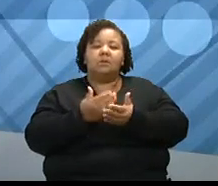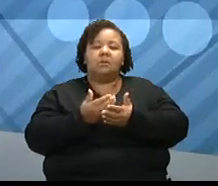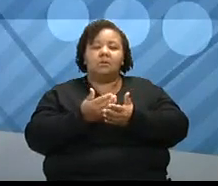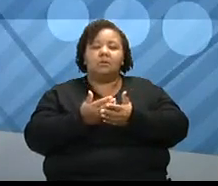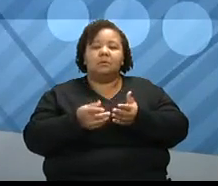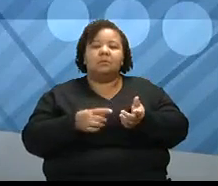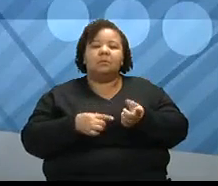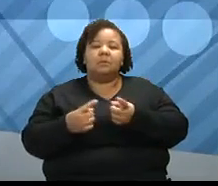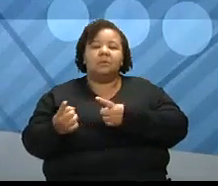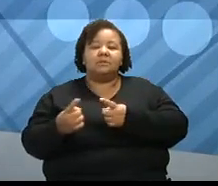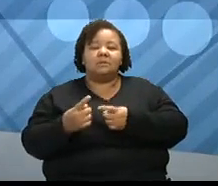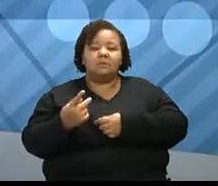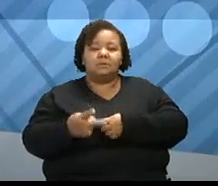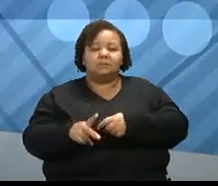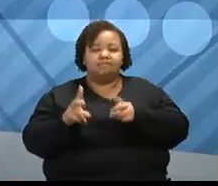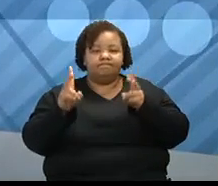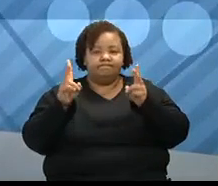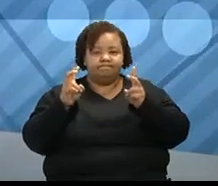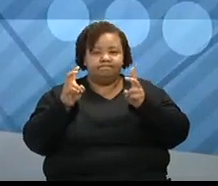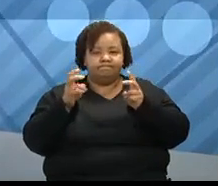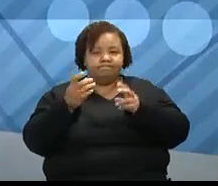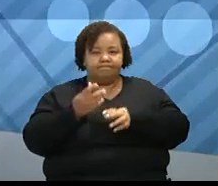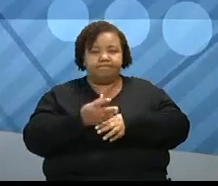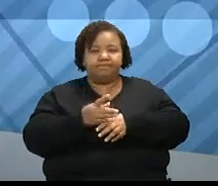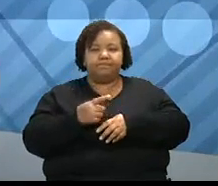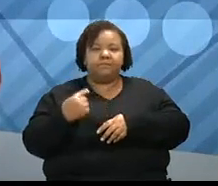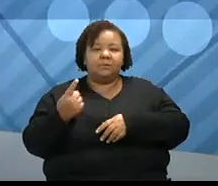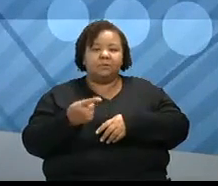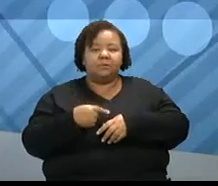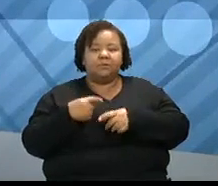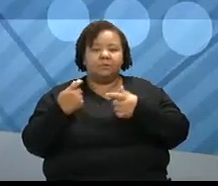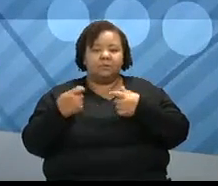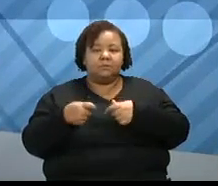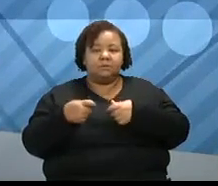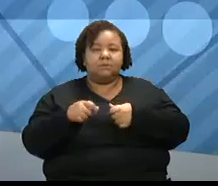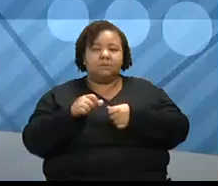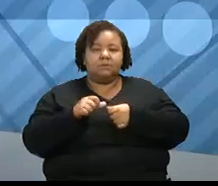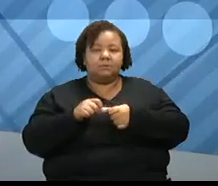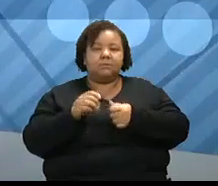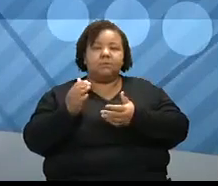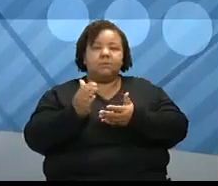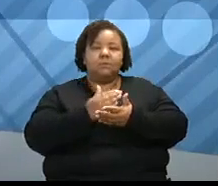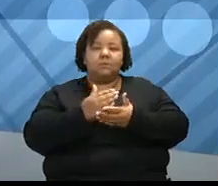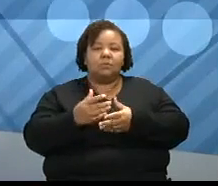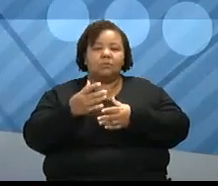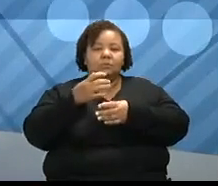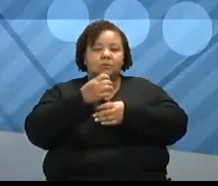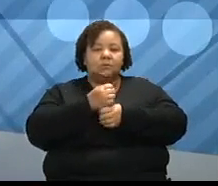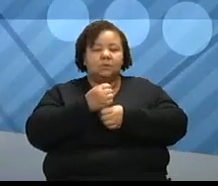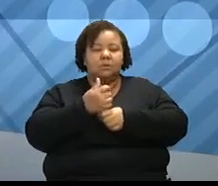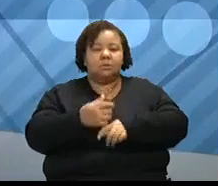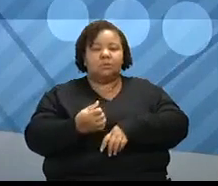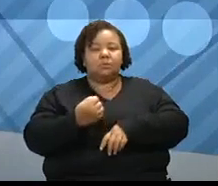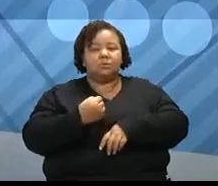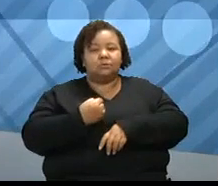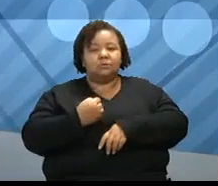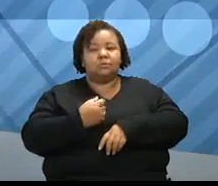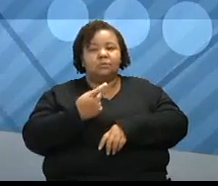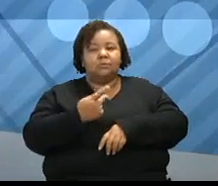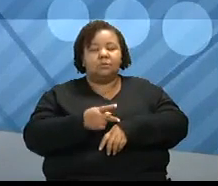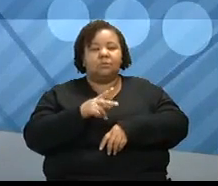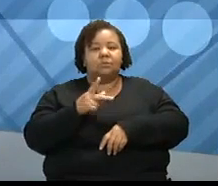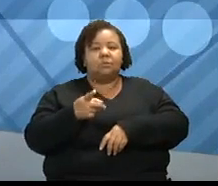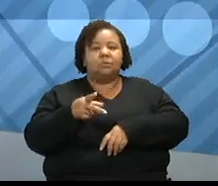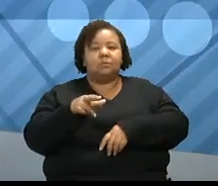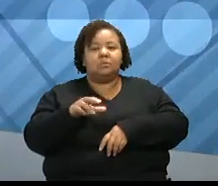em relação a esse tema. Como nós precisaremos realizar alguns cálculos envolvendo números, no caso, no